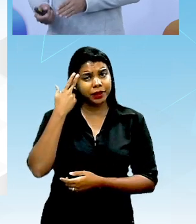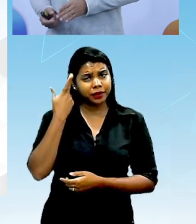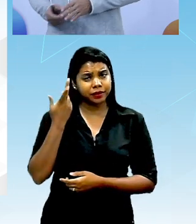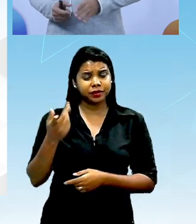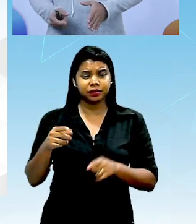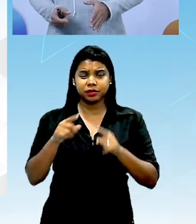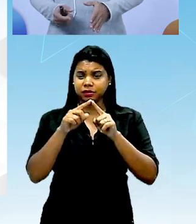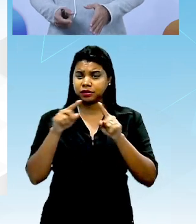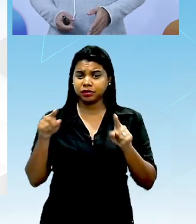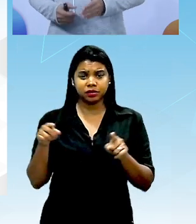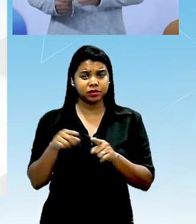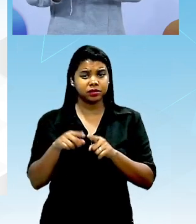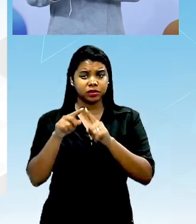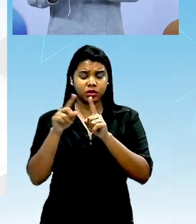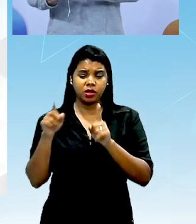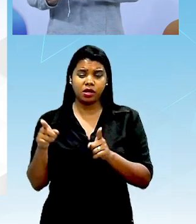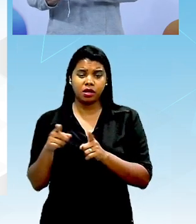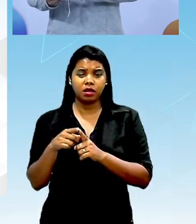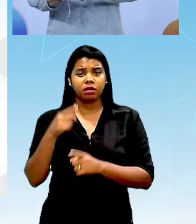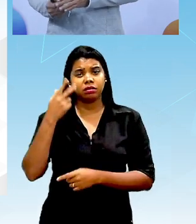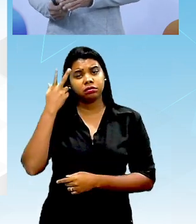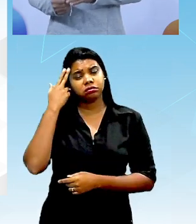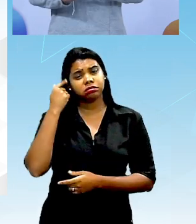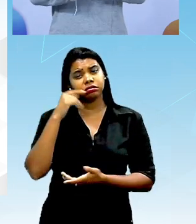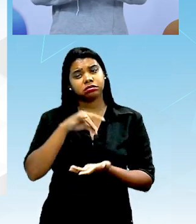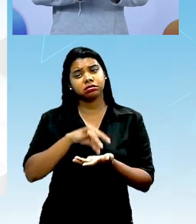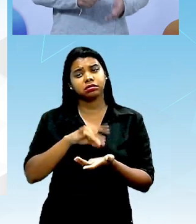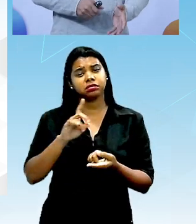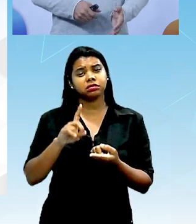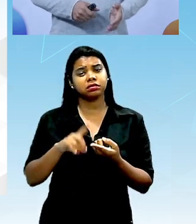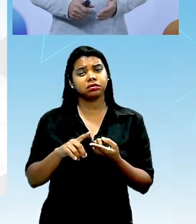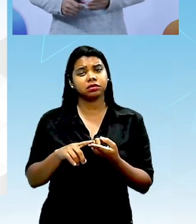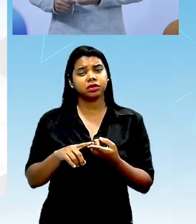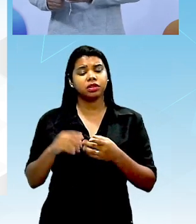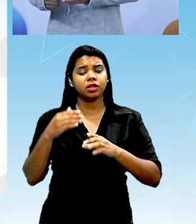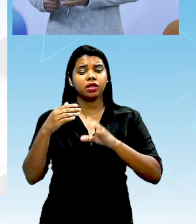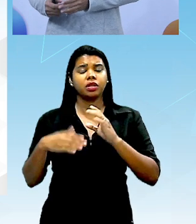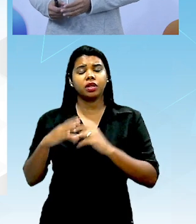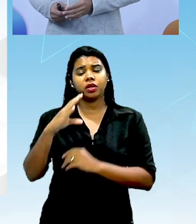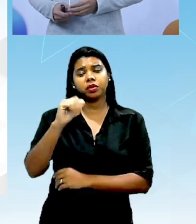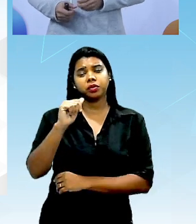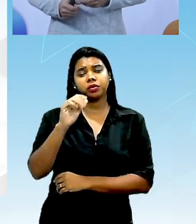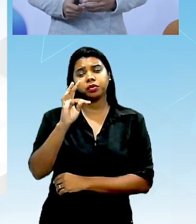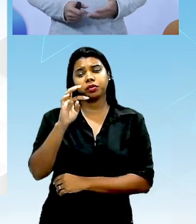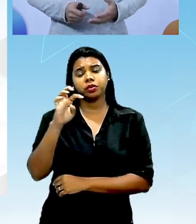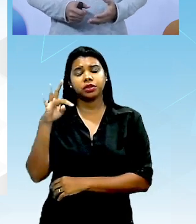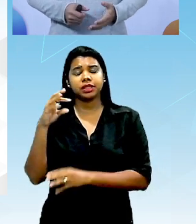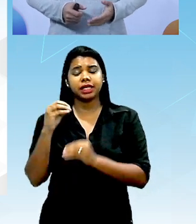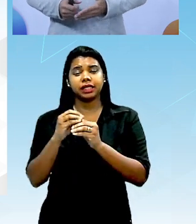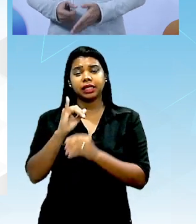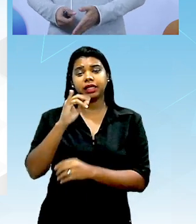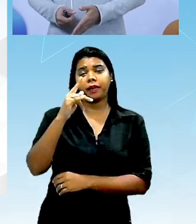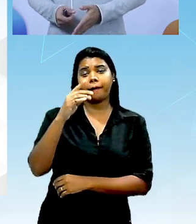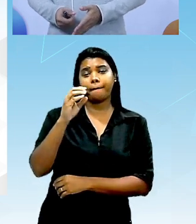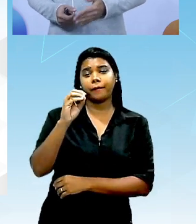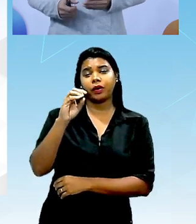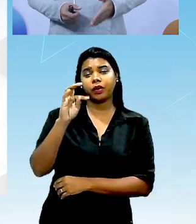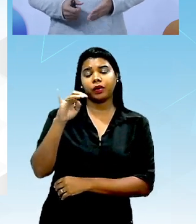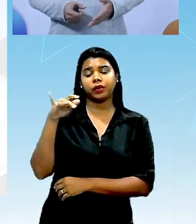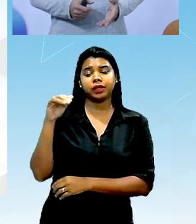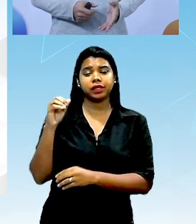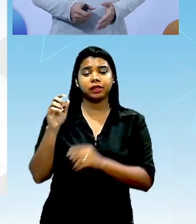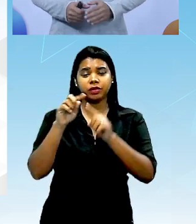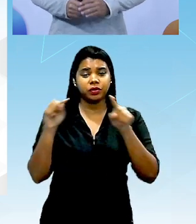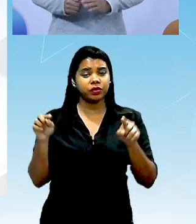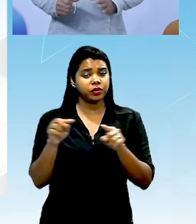triângulo retângulo é o mesmo. As relações de seus catetos, a hipotenusa e a relação, claro, do triângulo retângulo